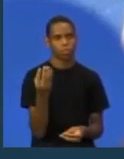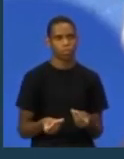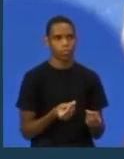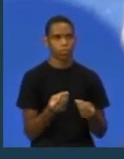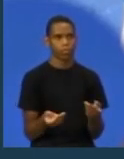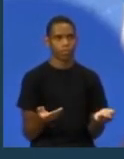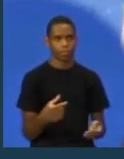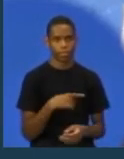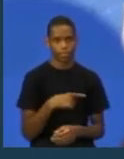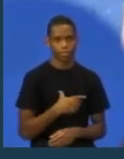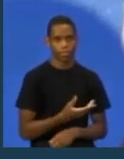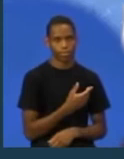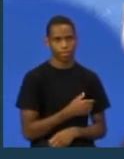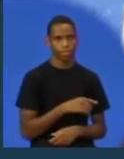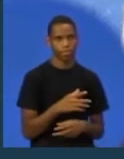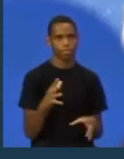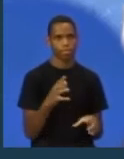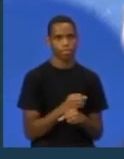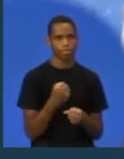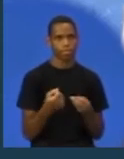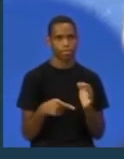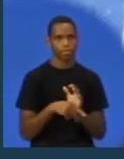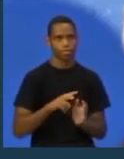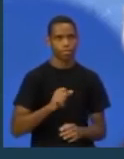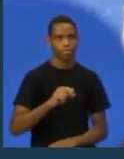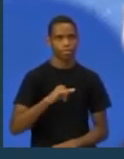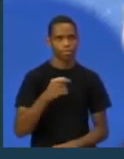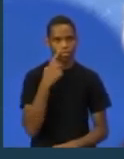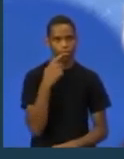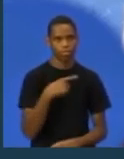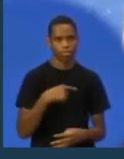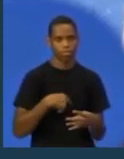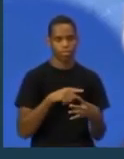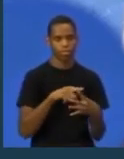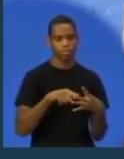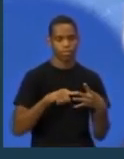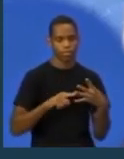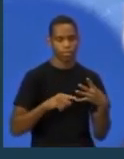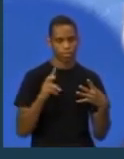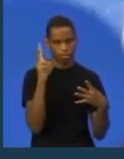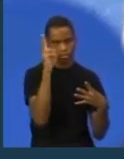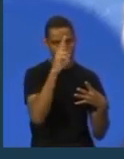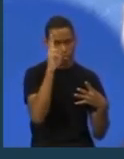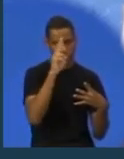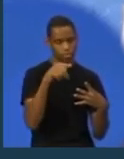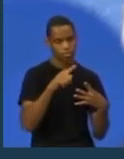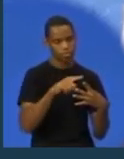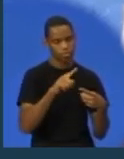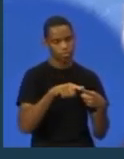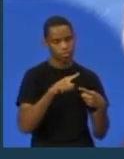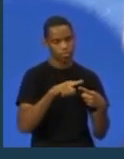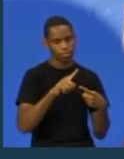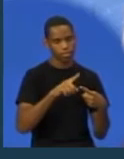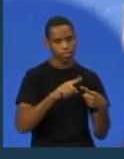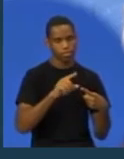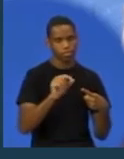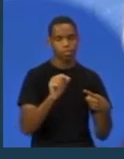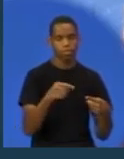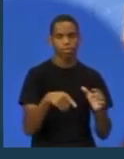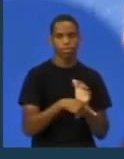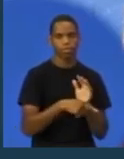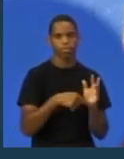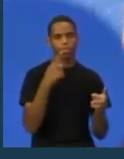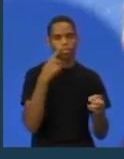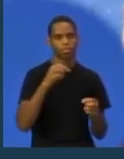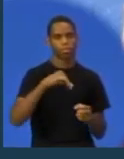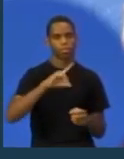temos lá, para calcular a variância, nós temos as 4 etapas, você lembra? Então, a primeira etapa é você extrair o